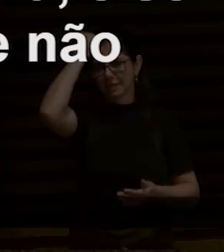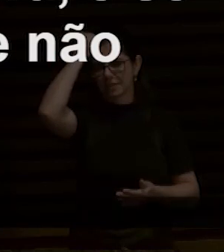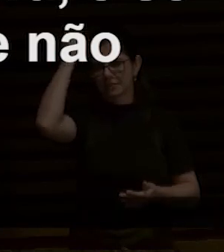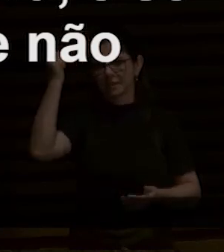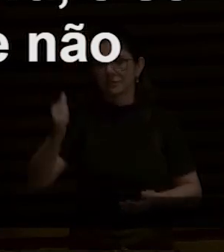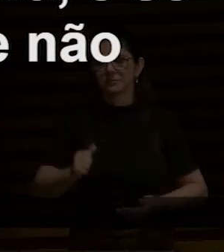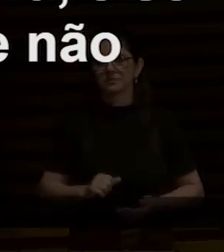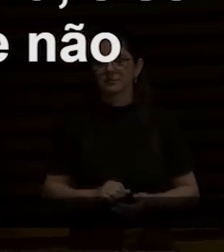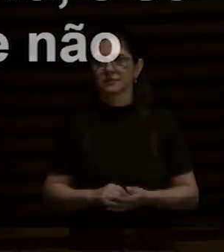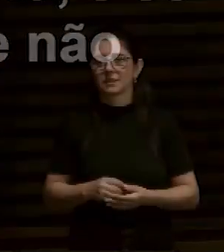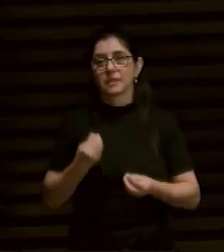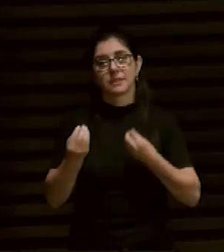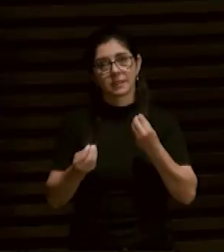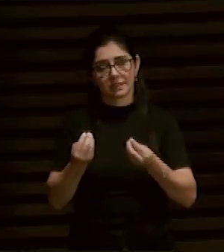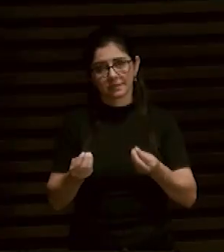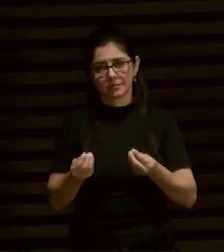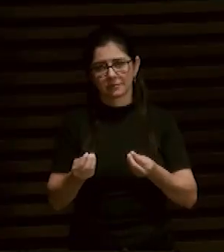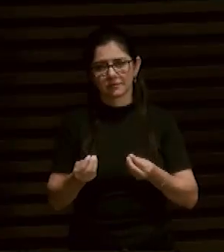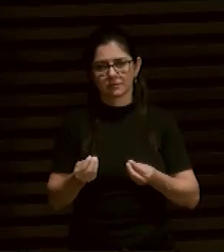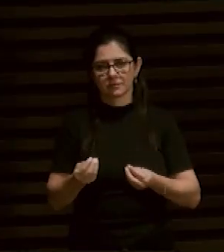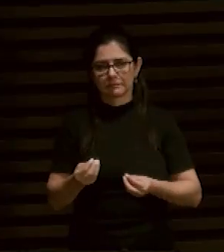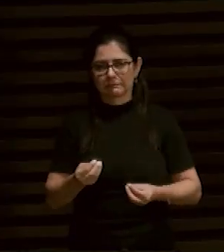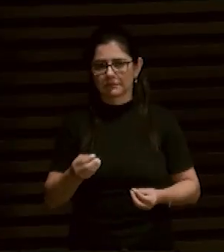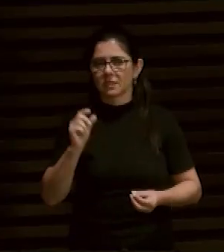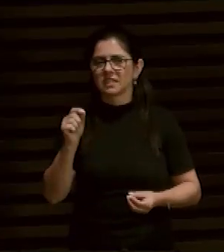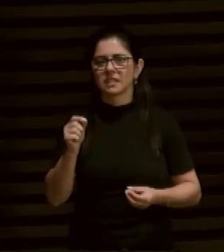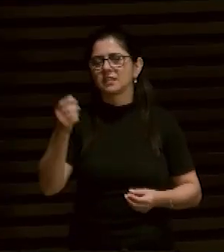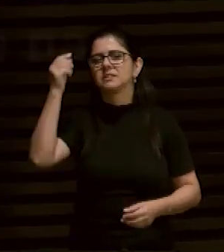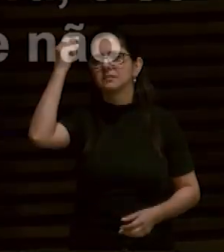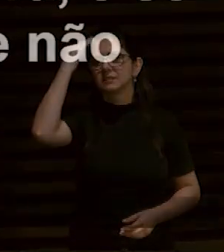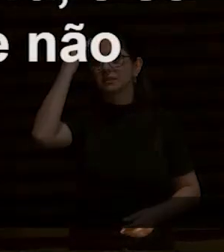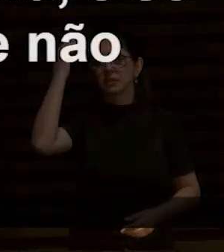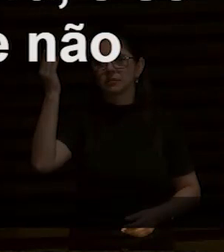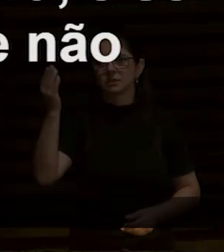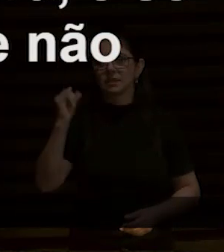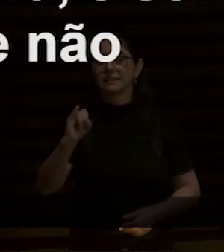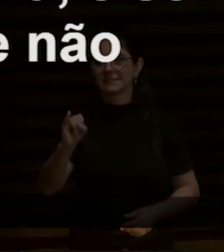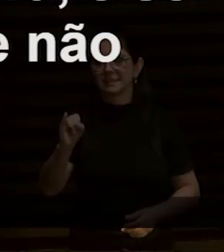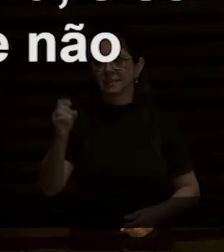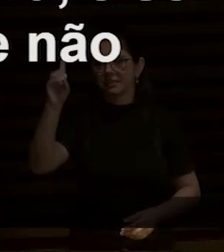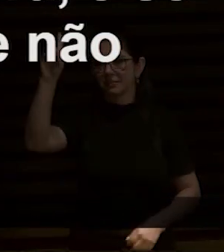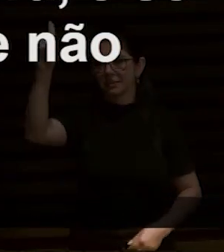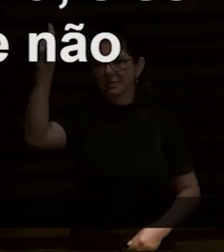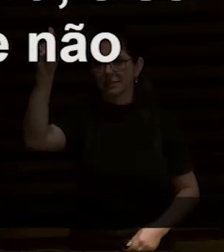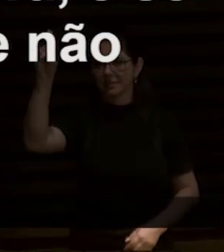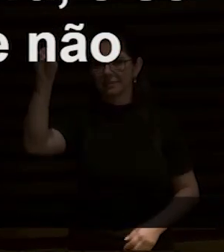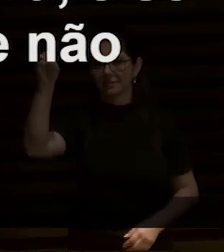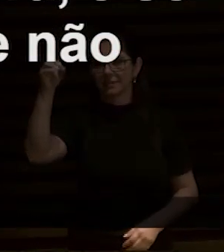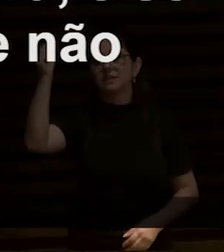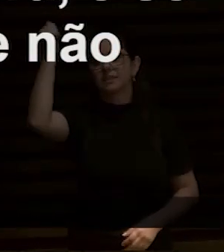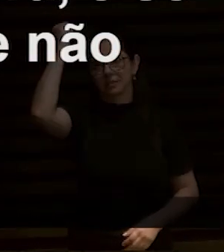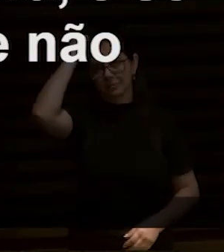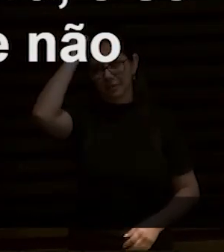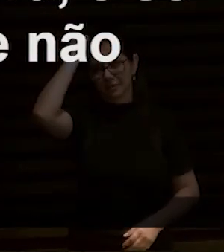Quem sabe, quero ressaltar aqui, meus irmãos, quem sabe se voltará a Deus e se